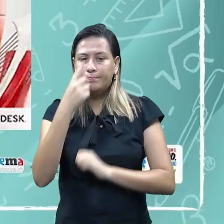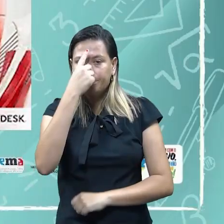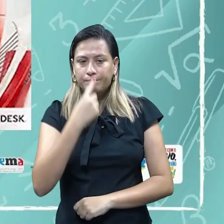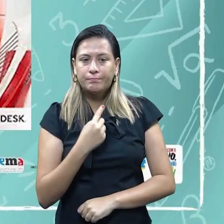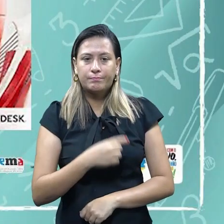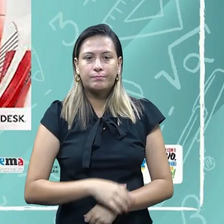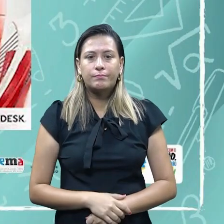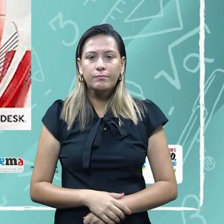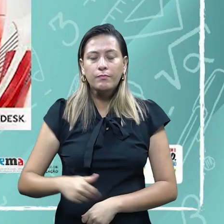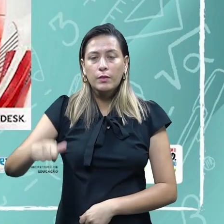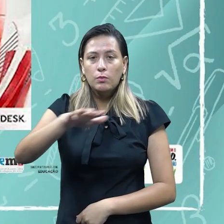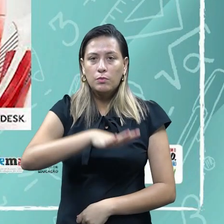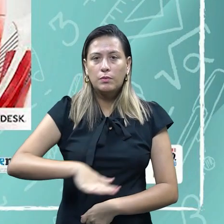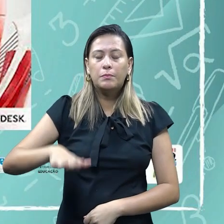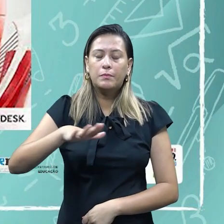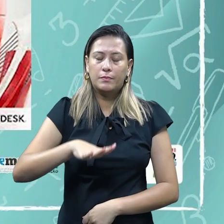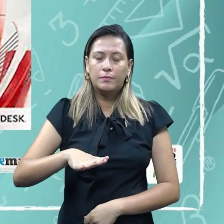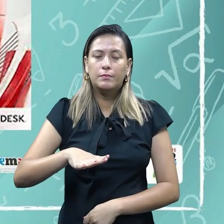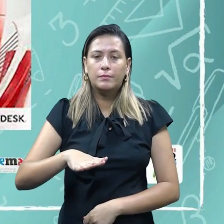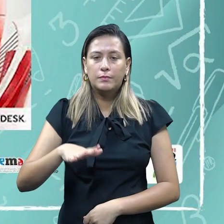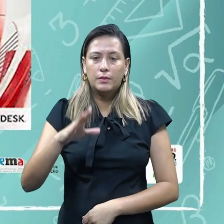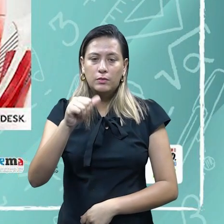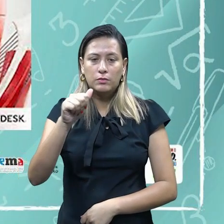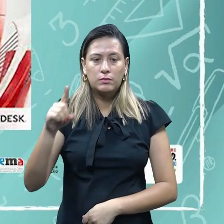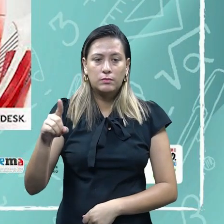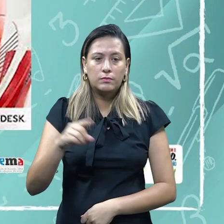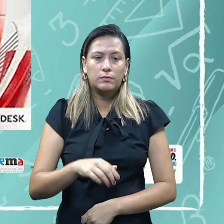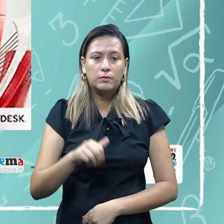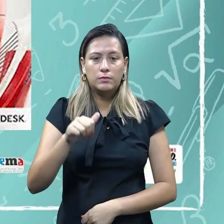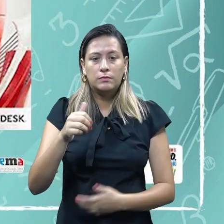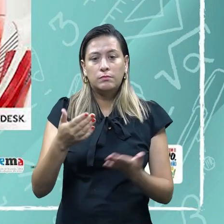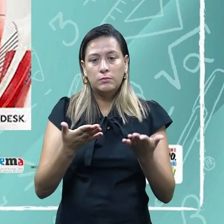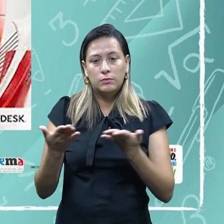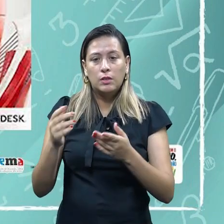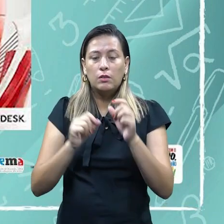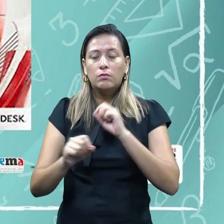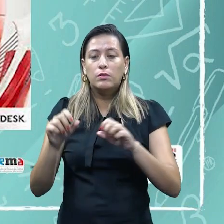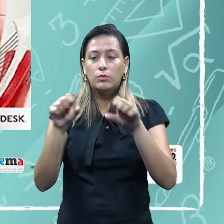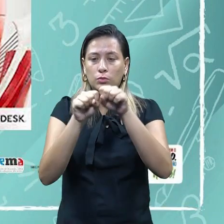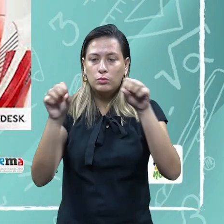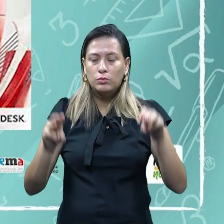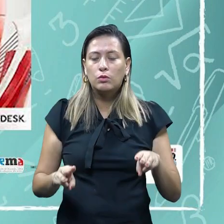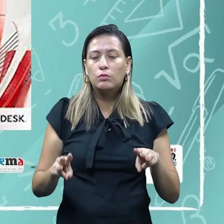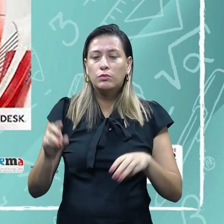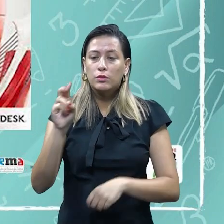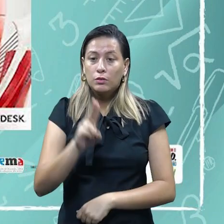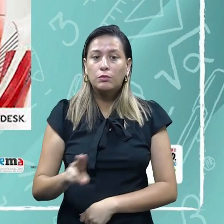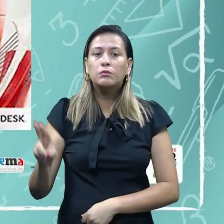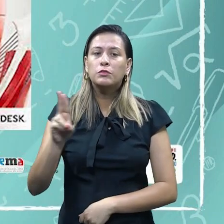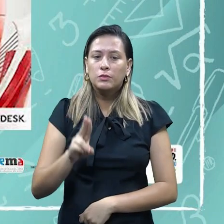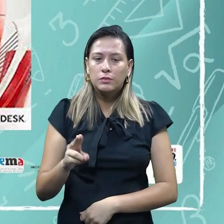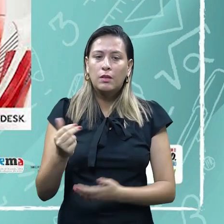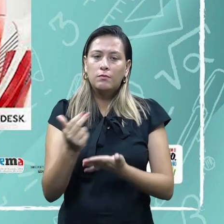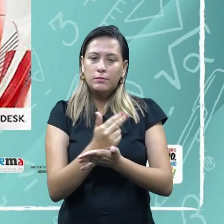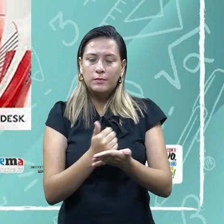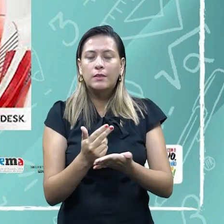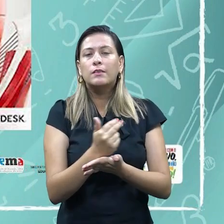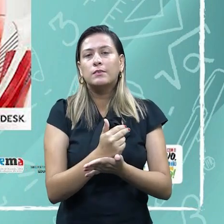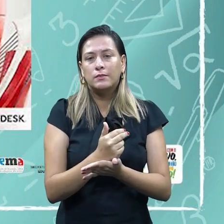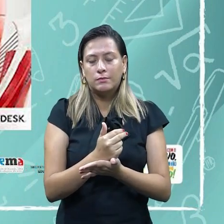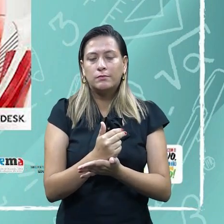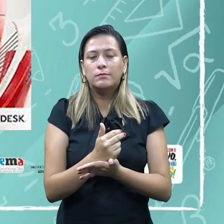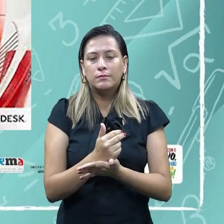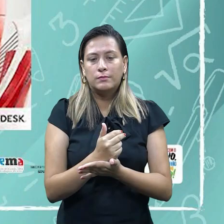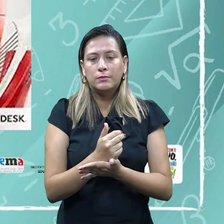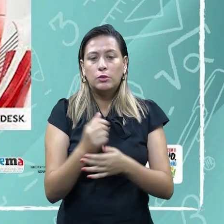imagem. O ambiente CAD. O Autodesk AutoCAD é um dos softwares mais utilizados para desenhos